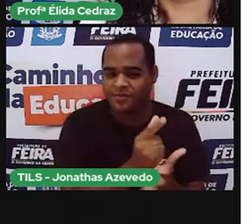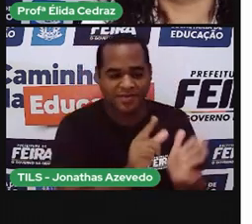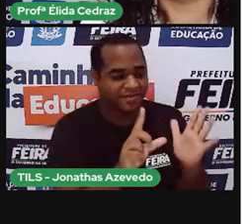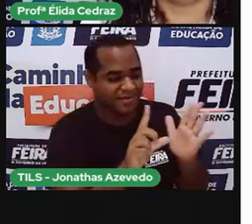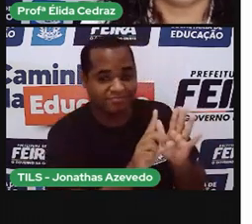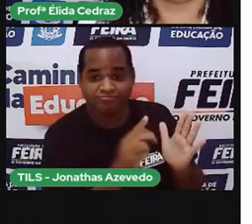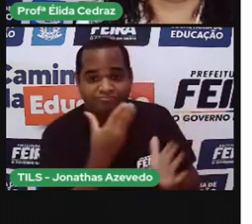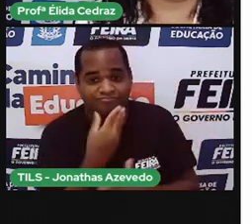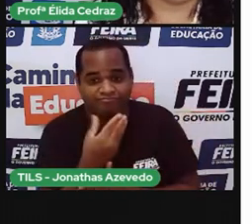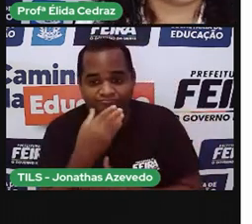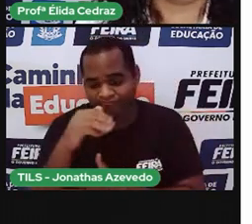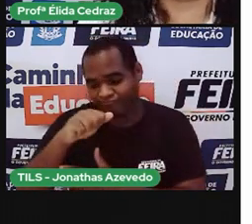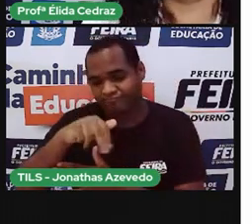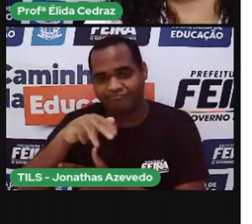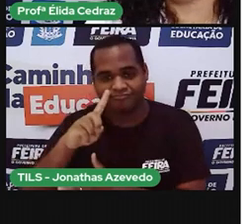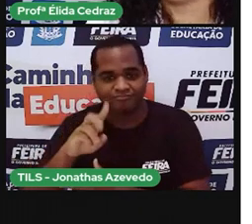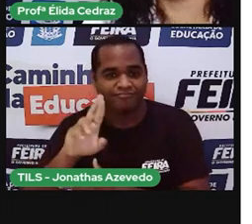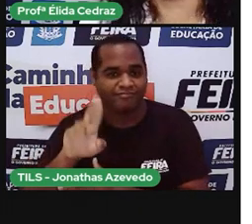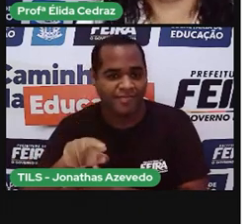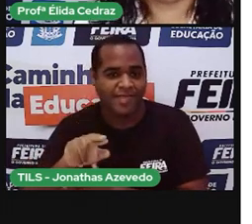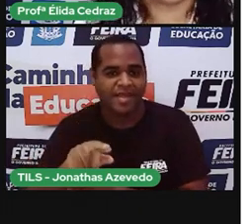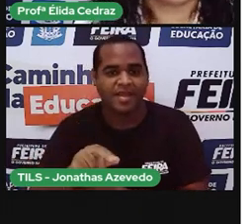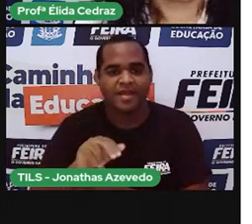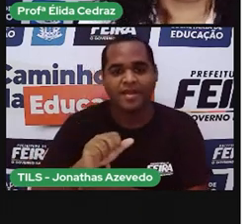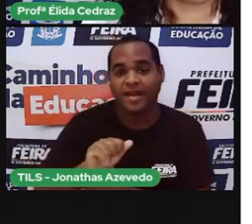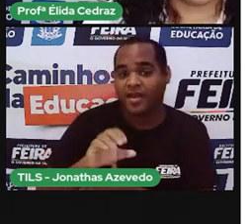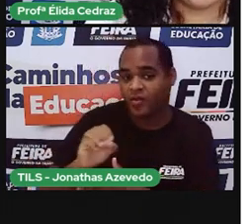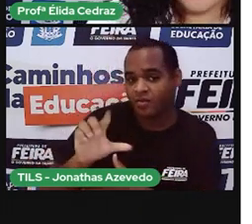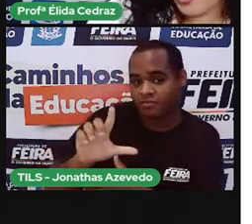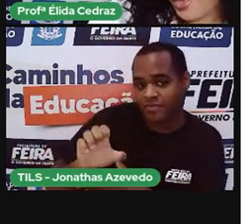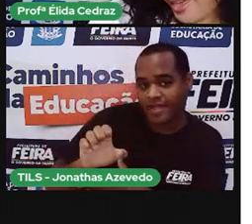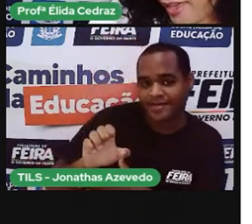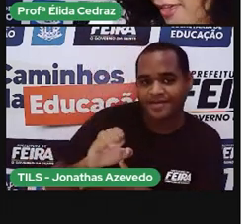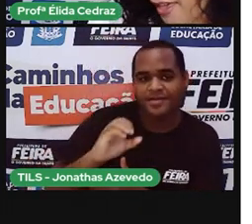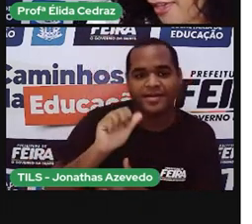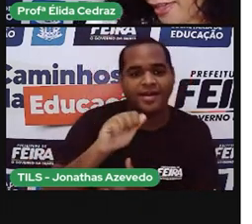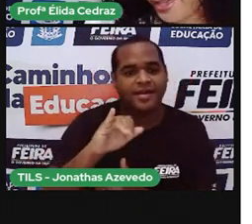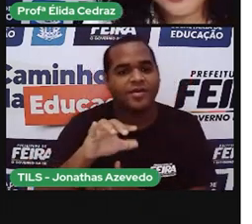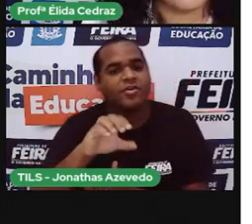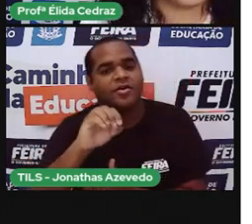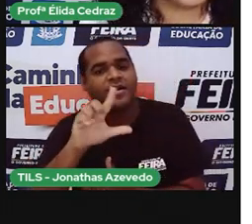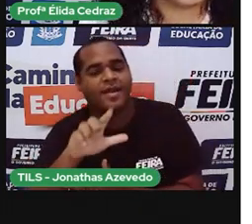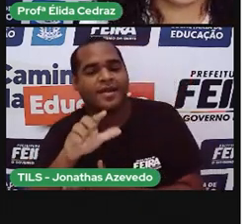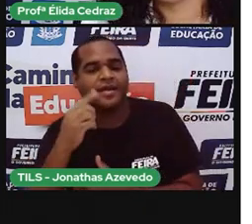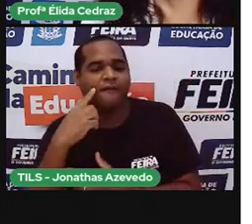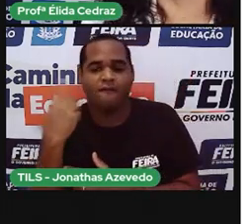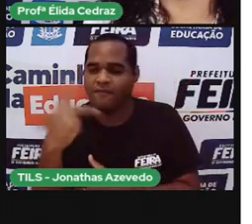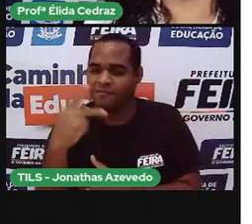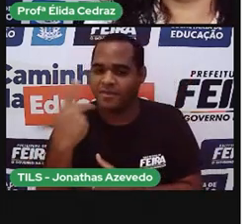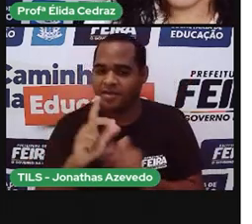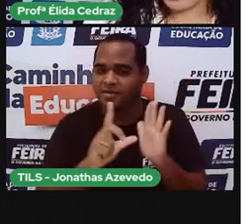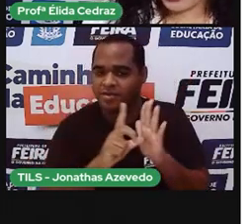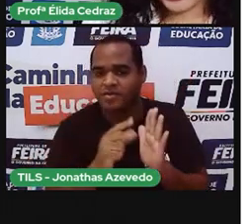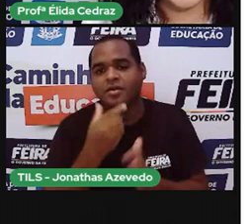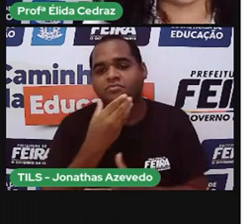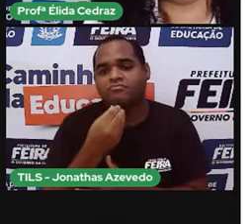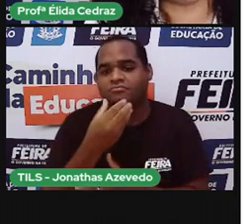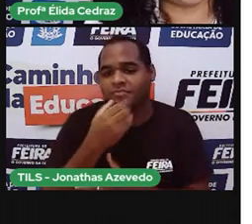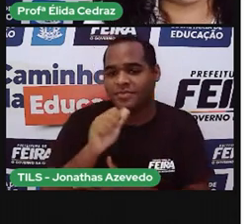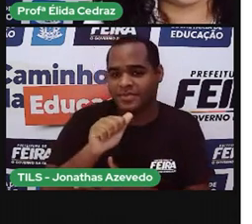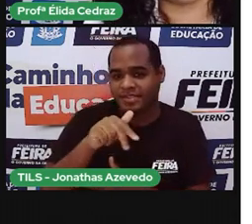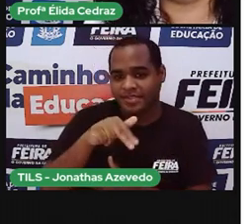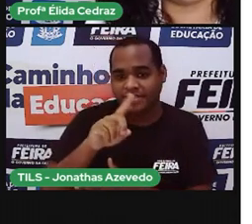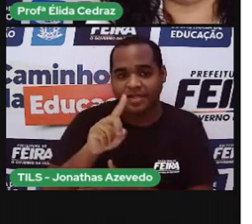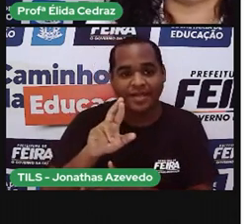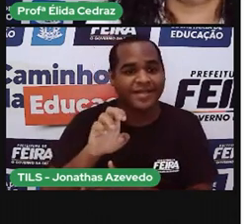olé, ai olé. Foi na loja do Mestre André, ai olé, ai olé. Foi na loja